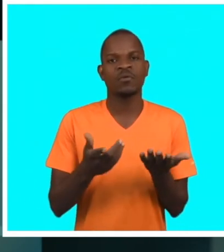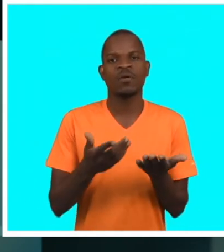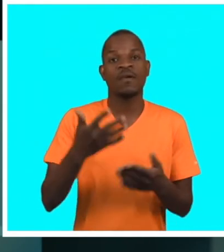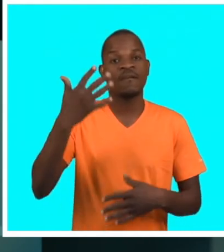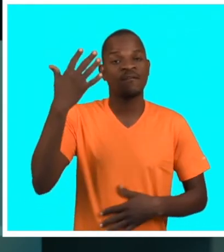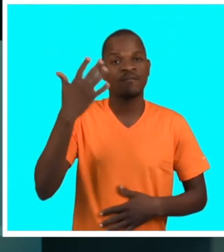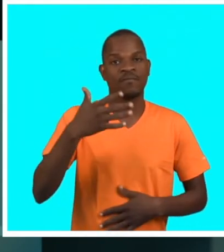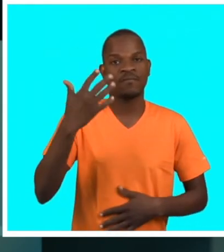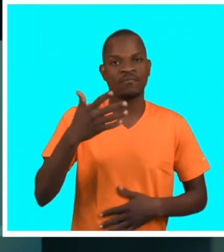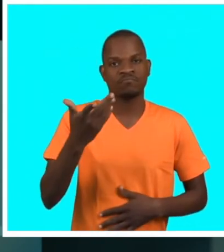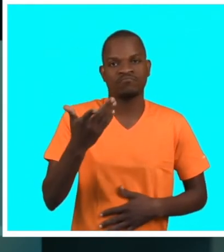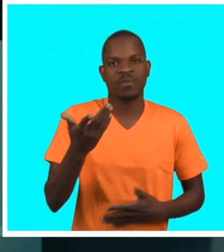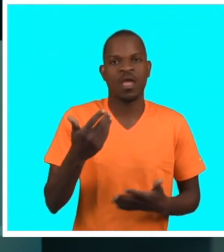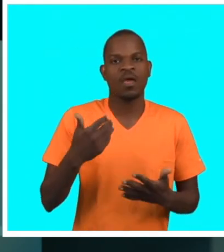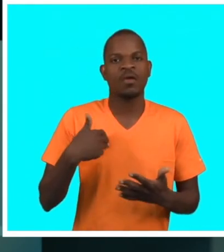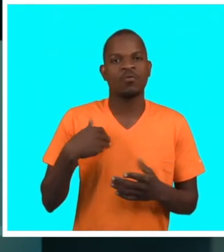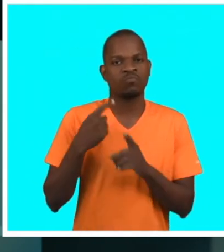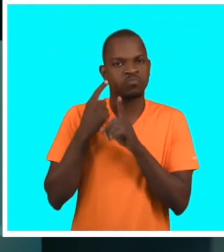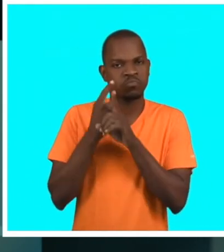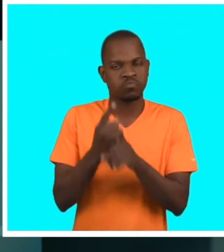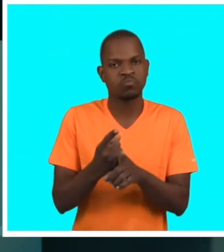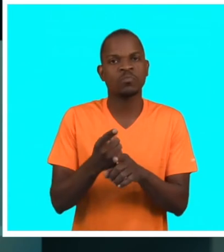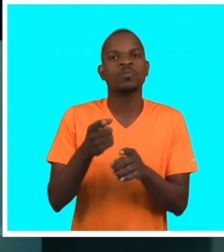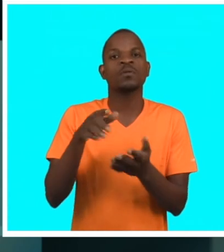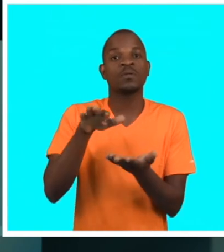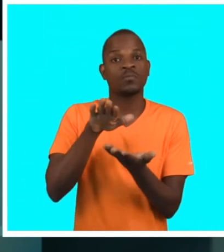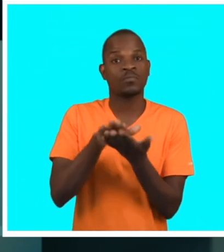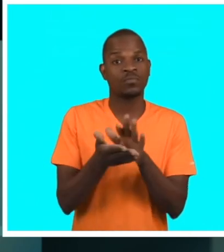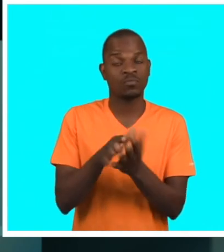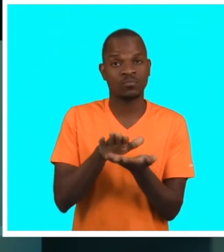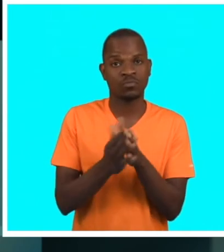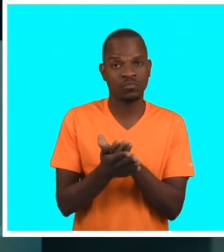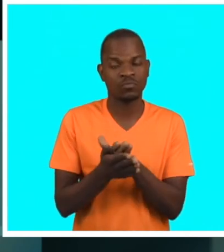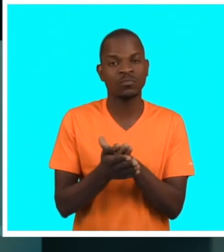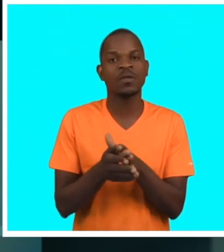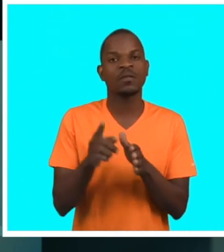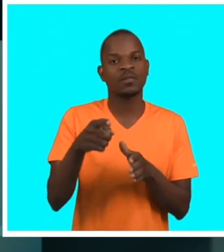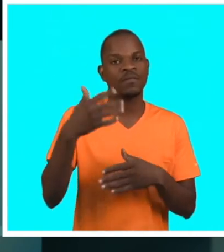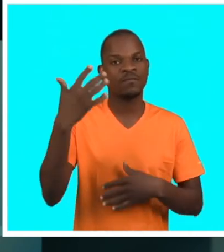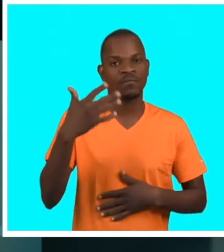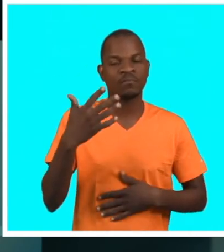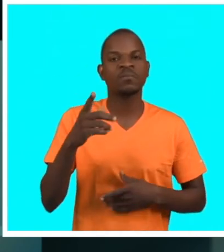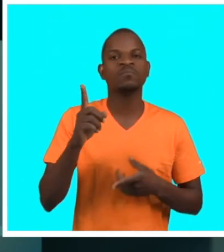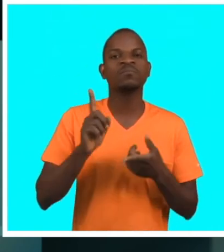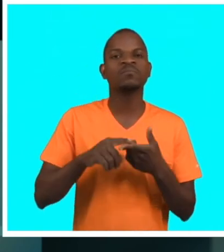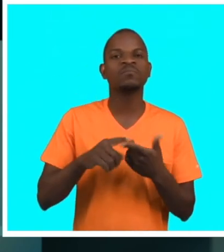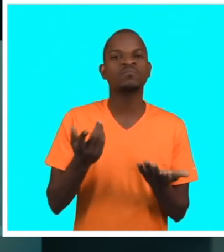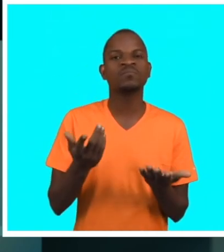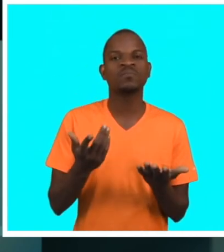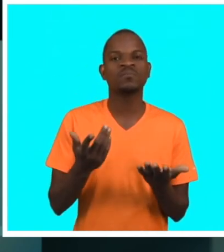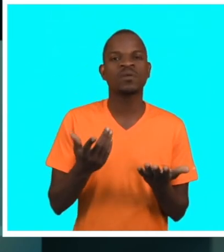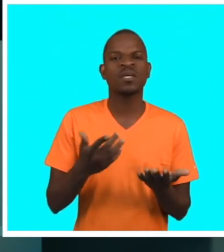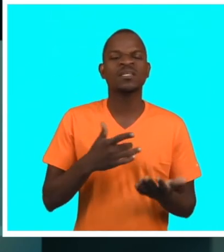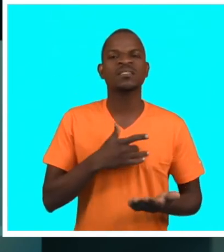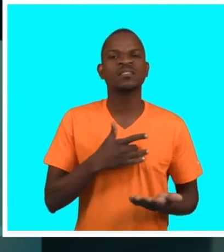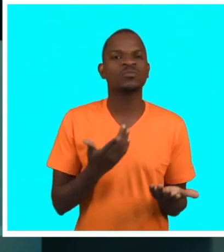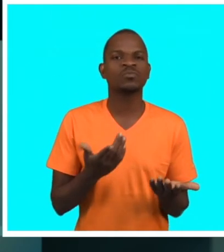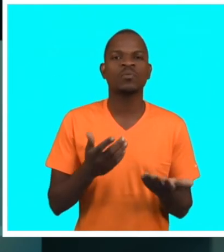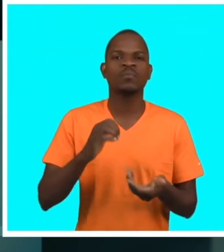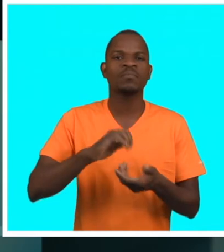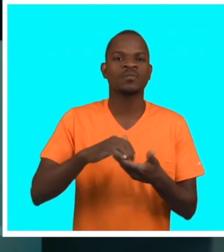fui um dos grandes produtores do filme. Então, eu sinto como se eu trabalhasse